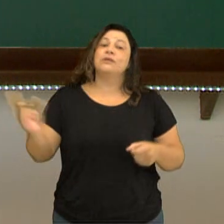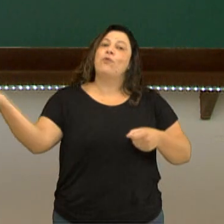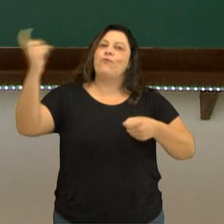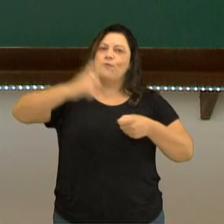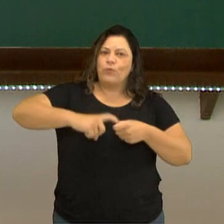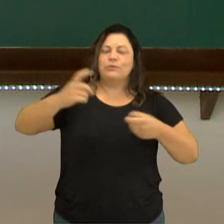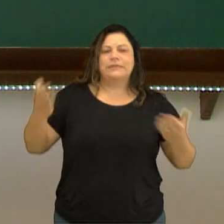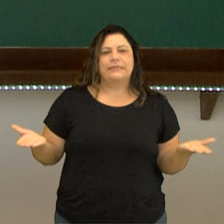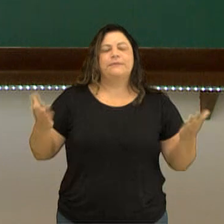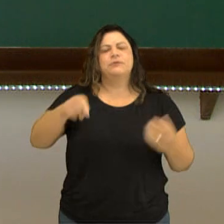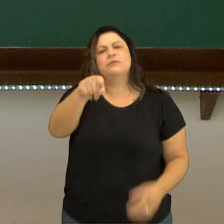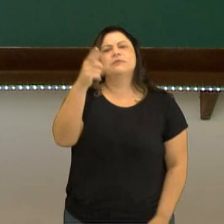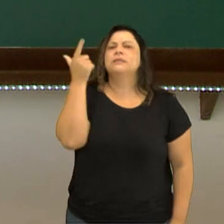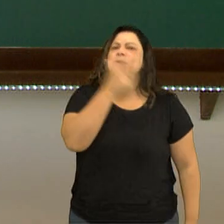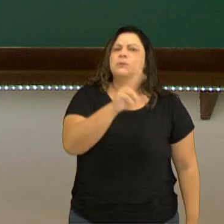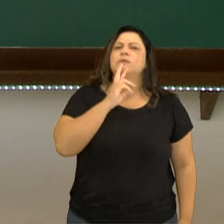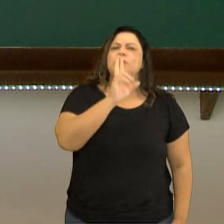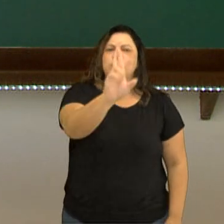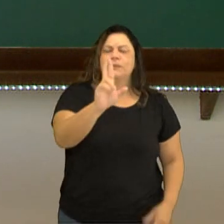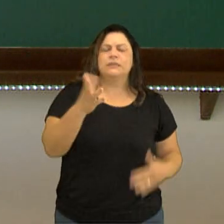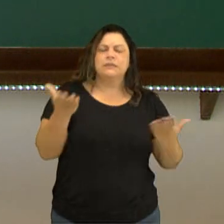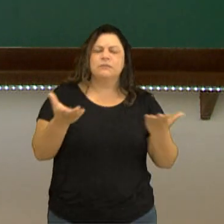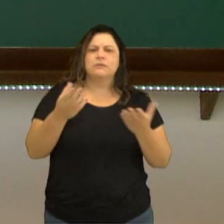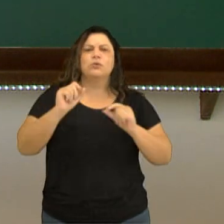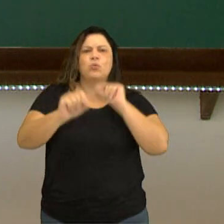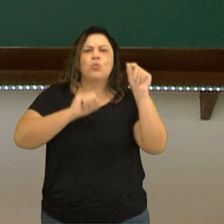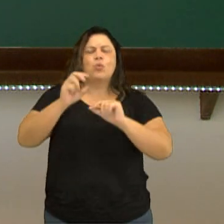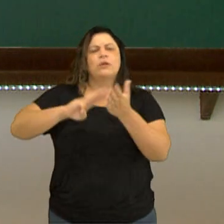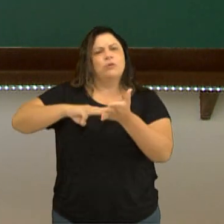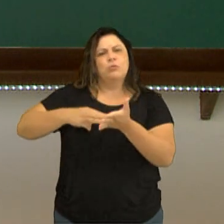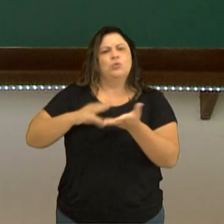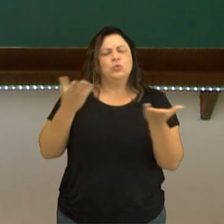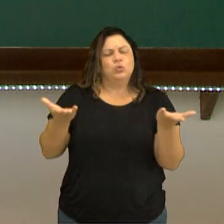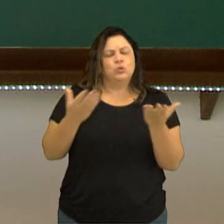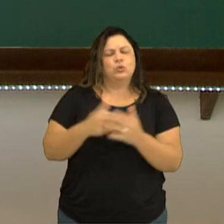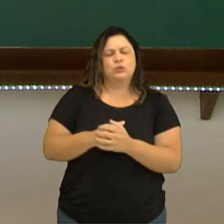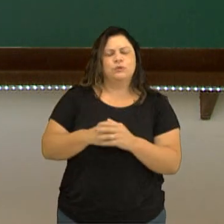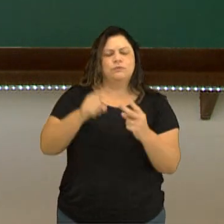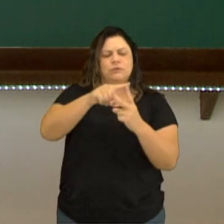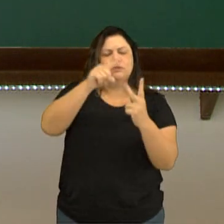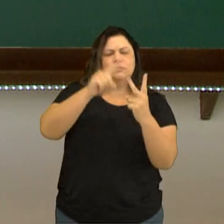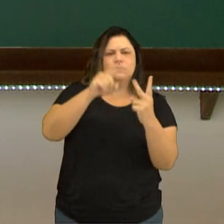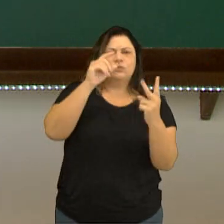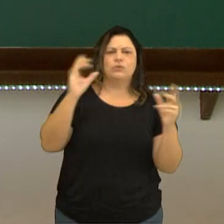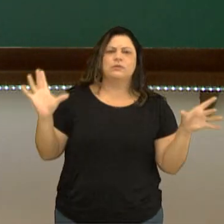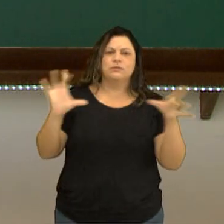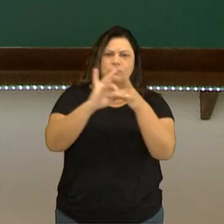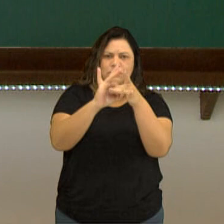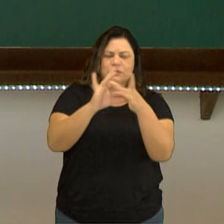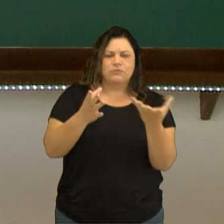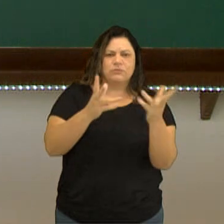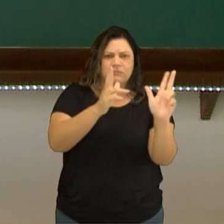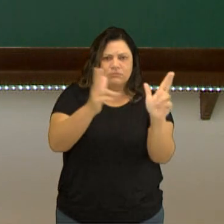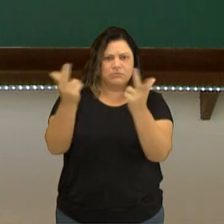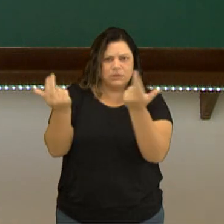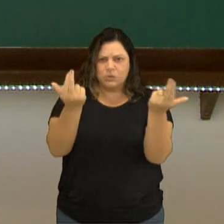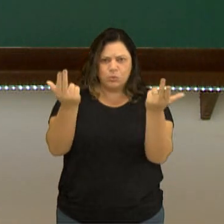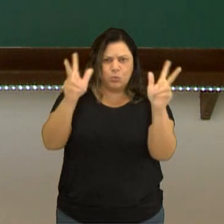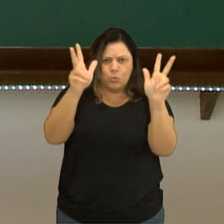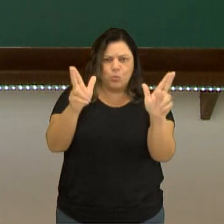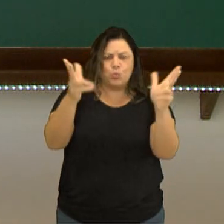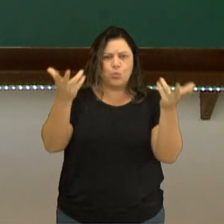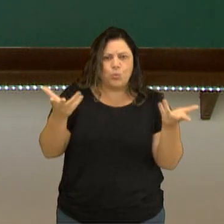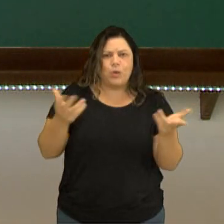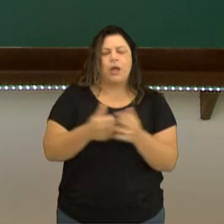Voltamos. Conseguiu responder qual é o motivo desse emprego duplo de dois conectivos que têm a mesma função, dois